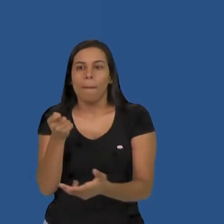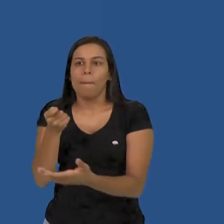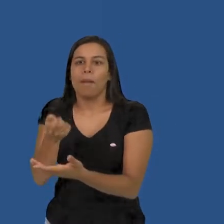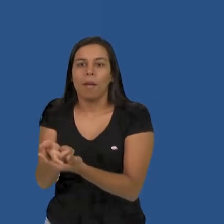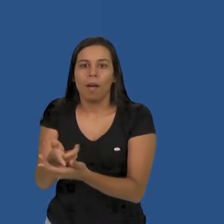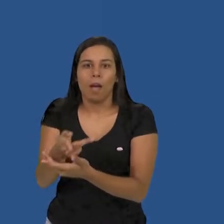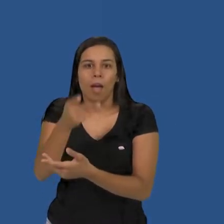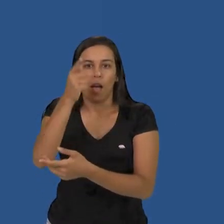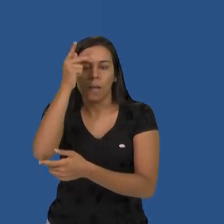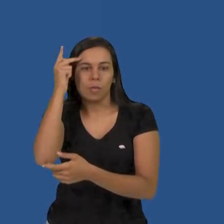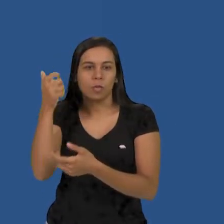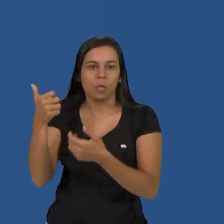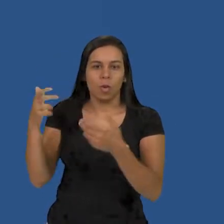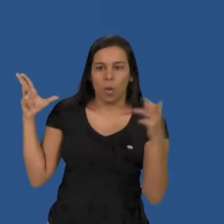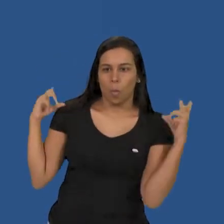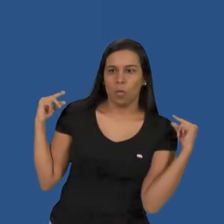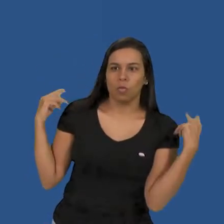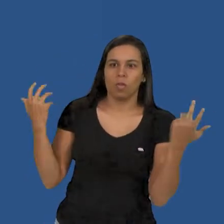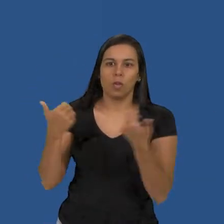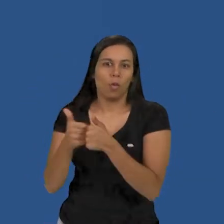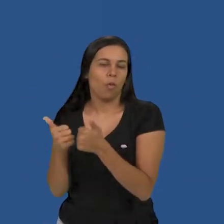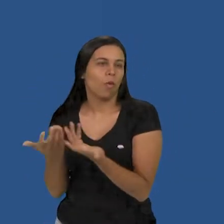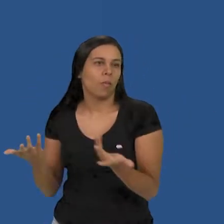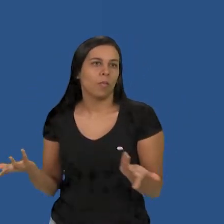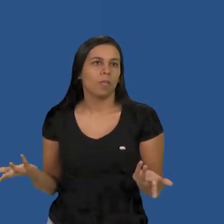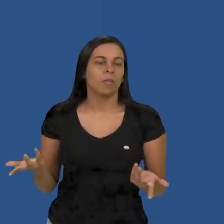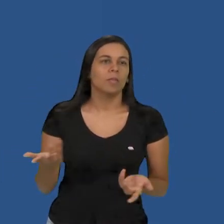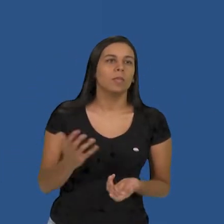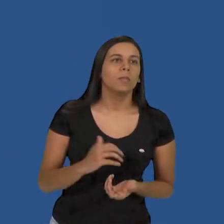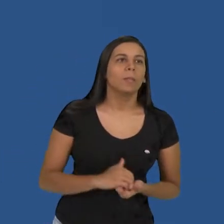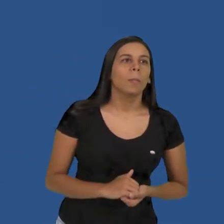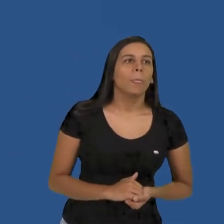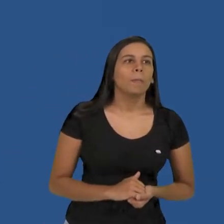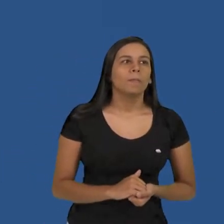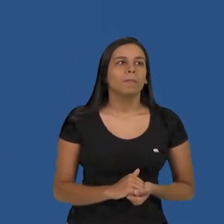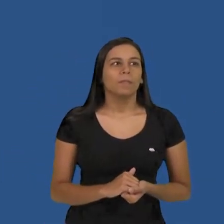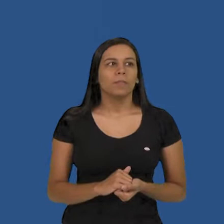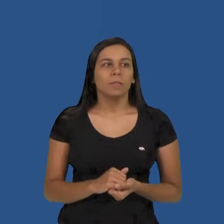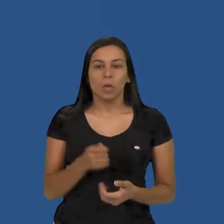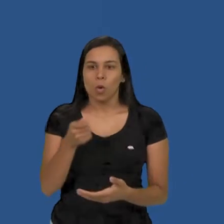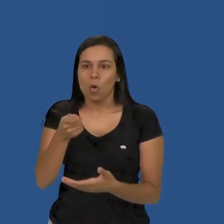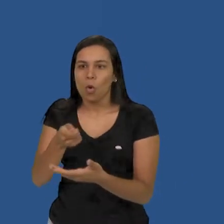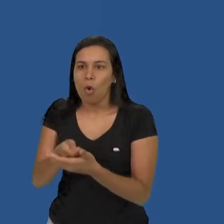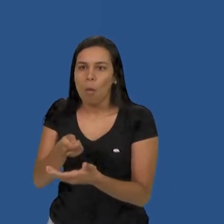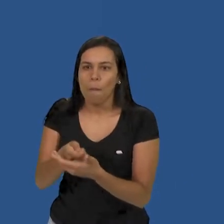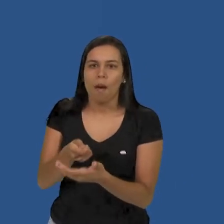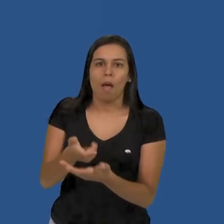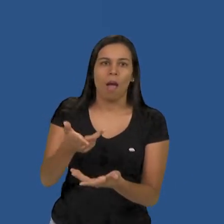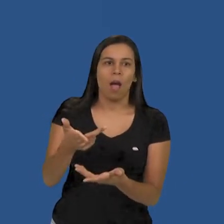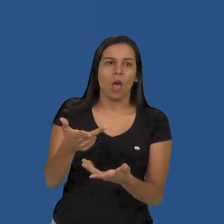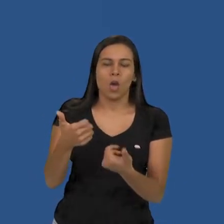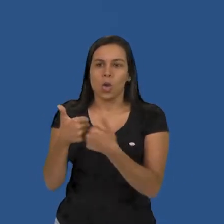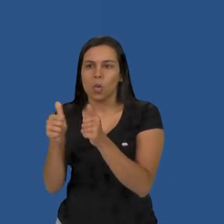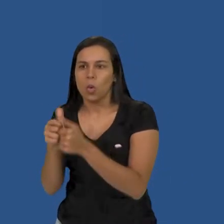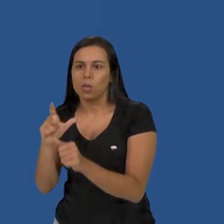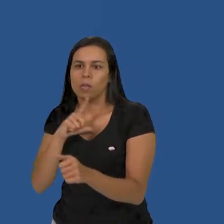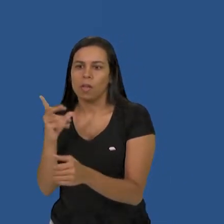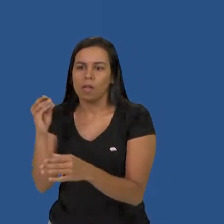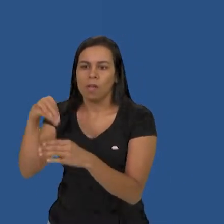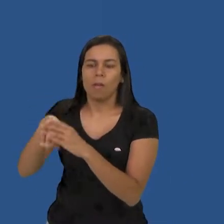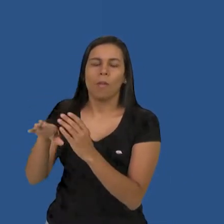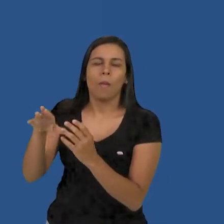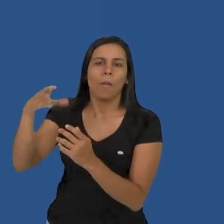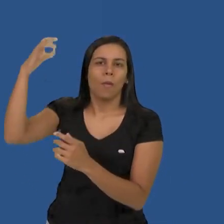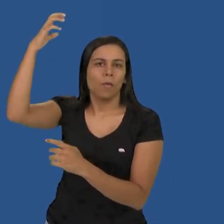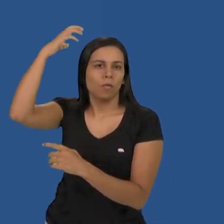dirigir ônibus, né? Chama o sem-teto, você está sem trabalhar, vem dirigir ônibus. Exigir das autoridades que os ônibus municipais tenham banheiros, então isso pode levar a